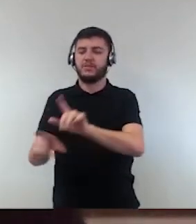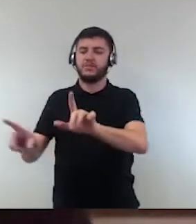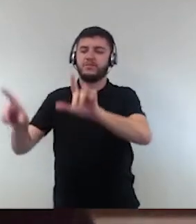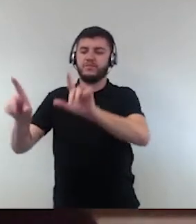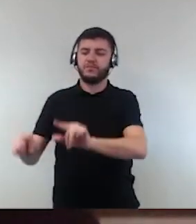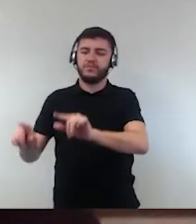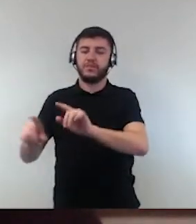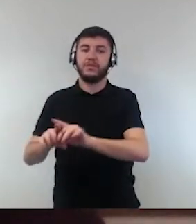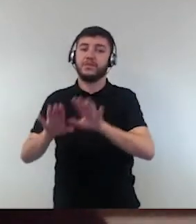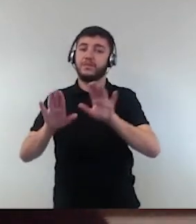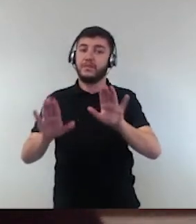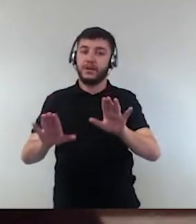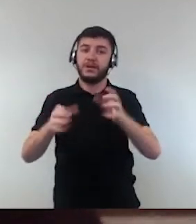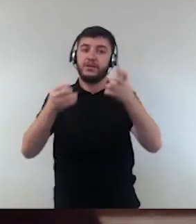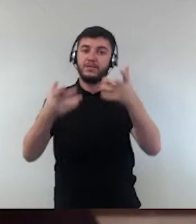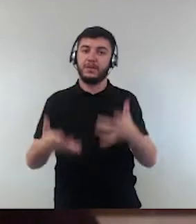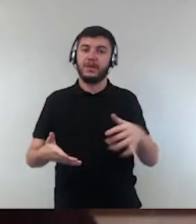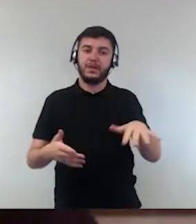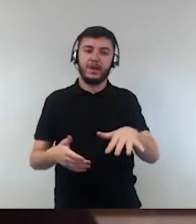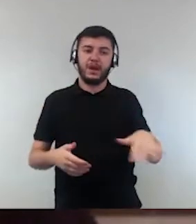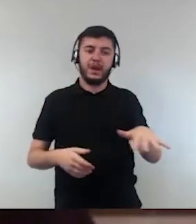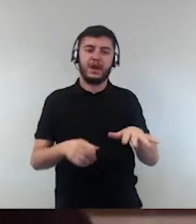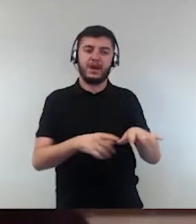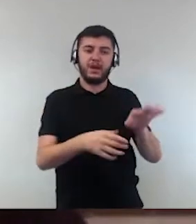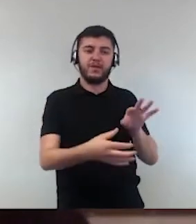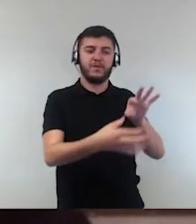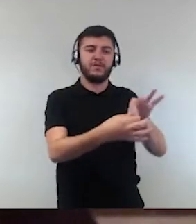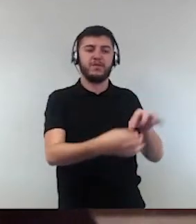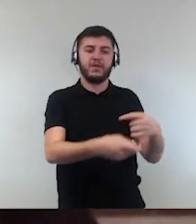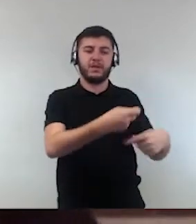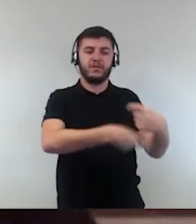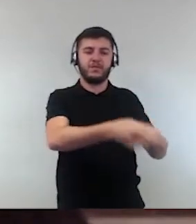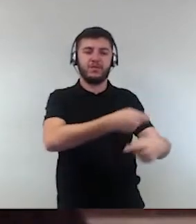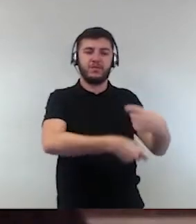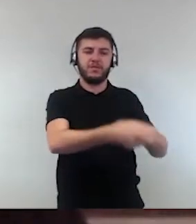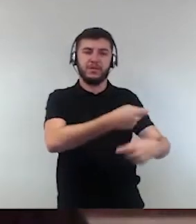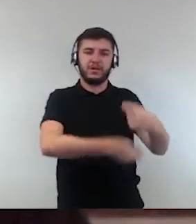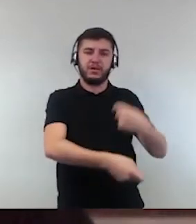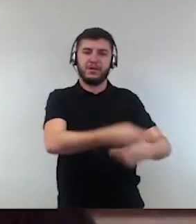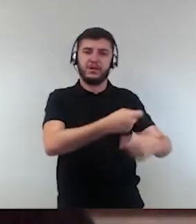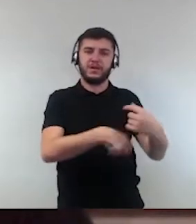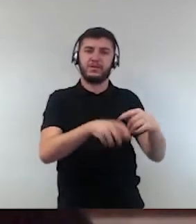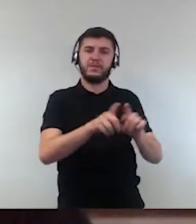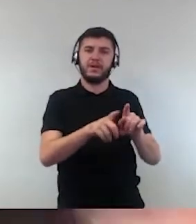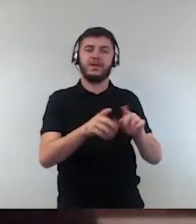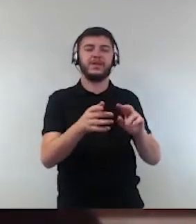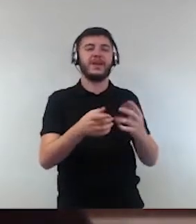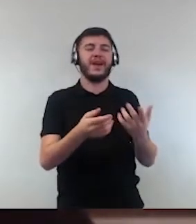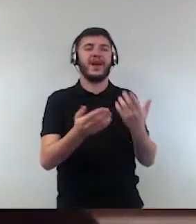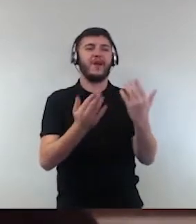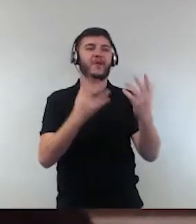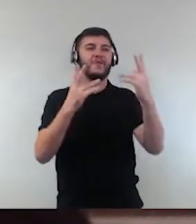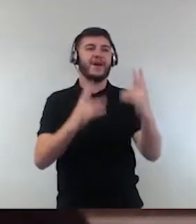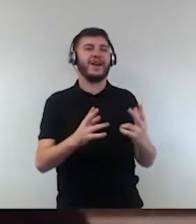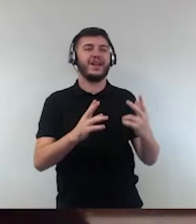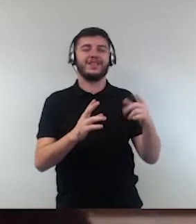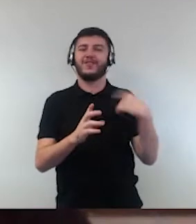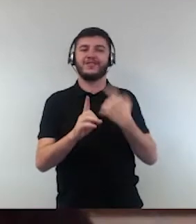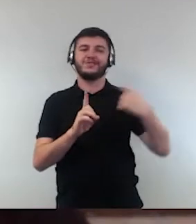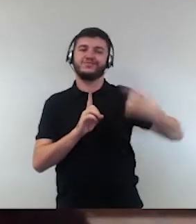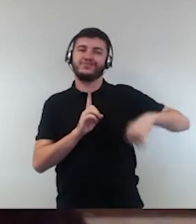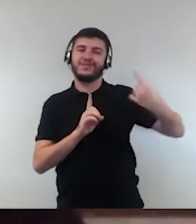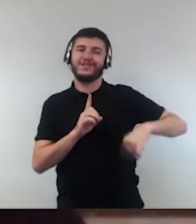economia, tivemos aí digamos assim, fomos agredidos frontalmente, assim como outros setores